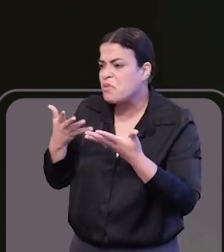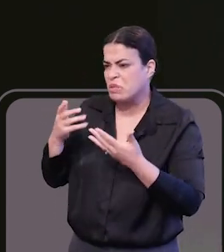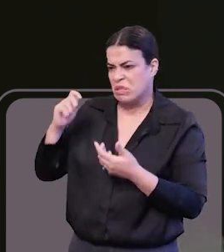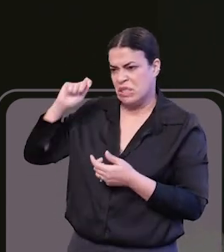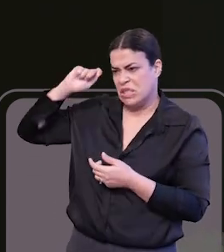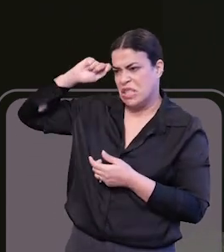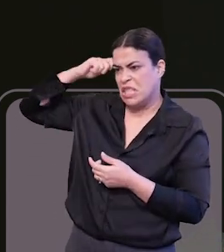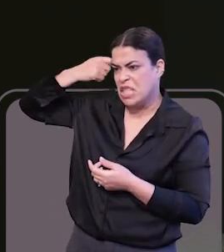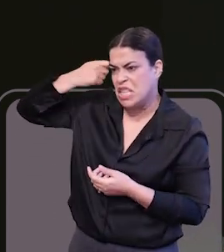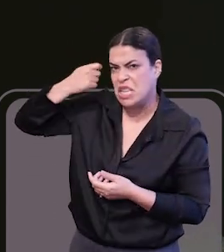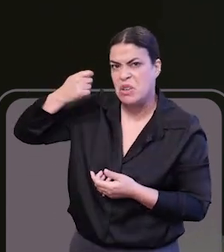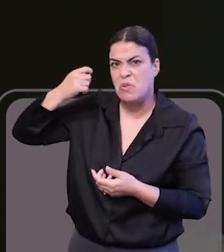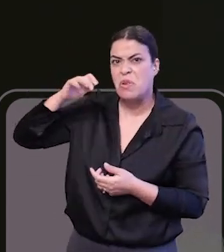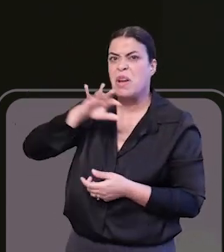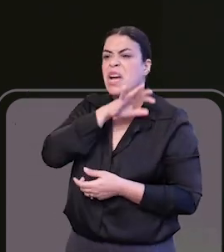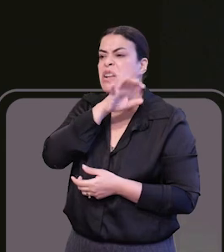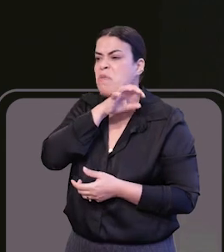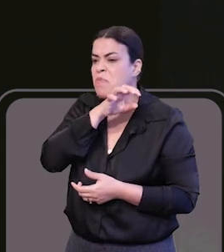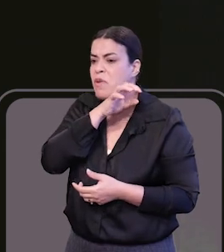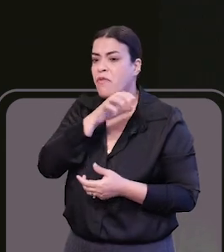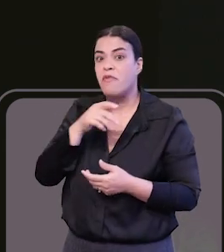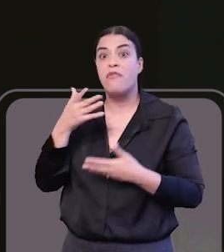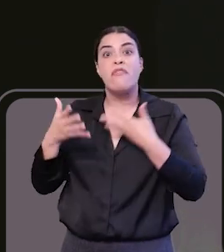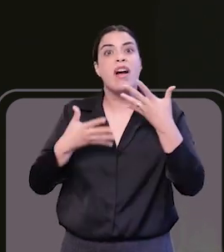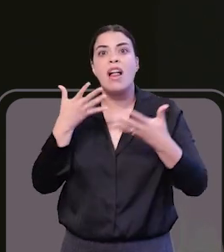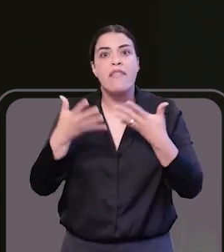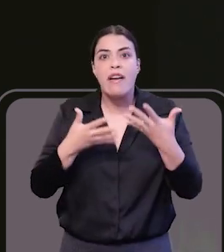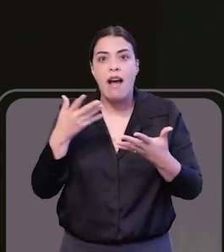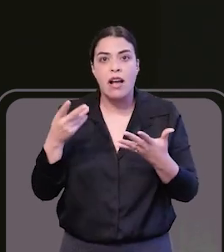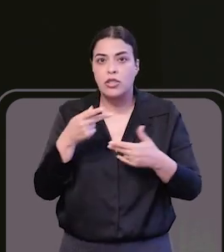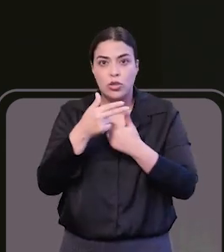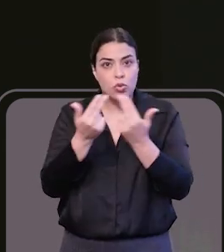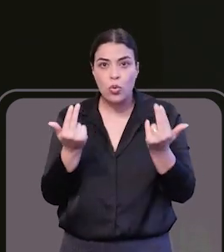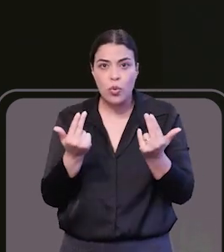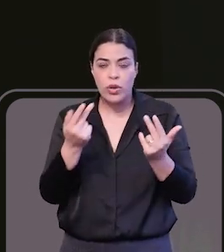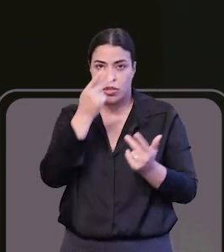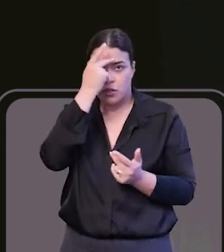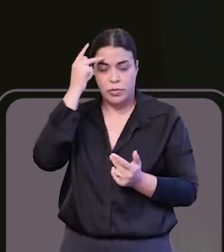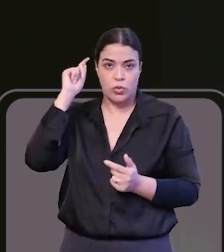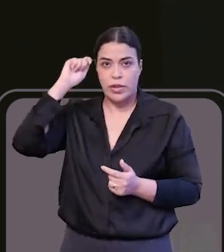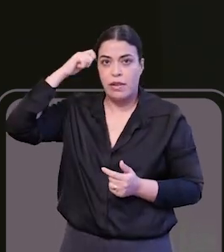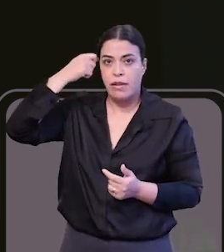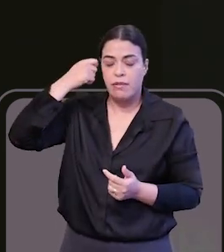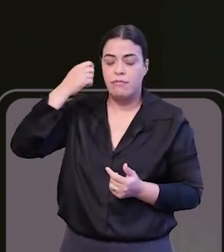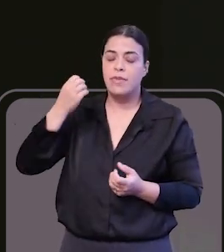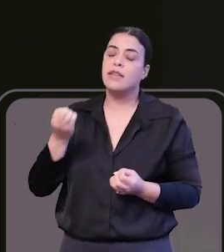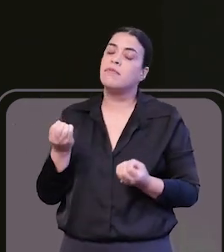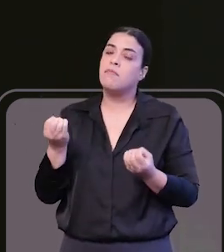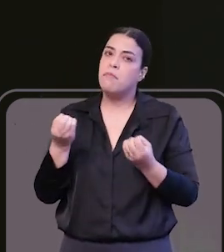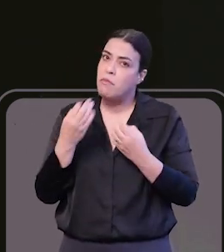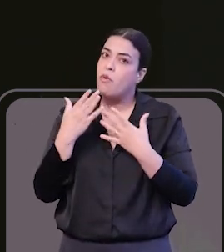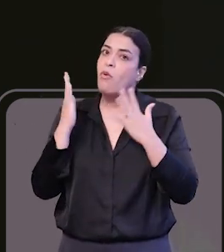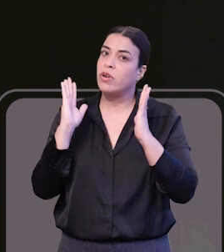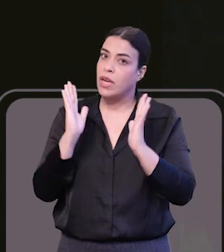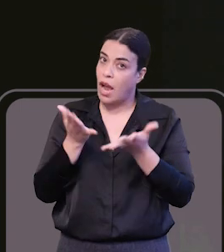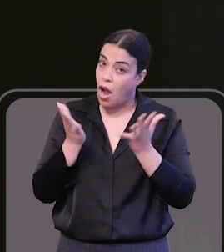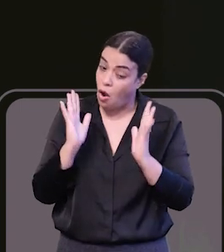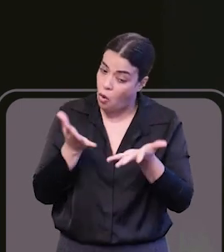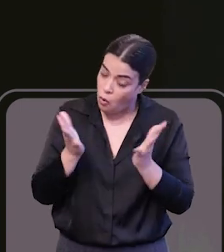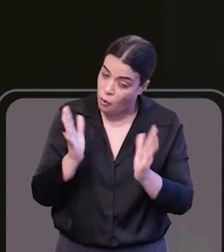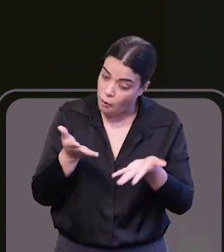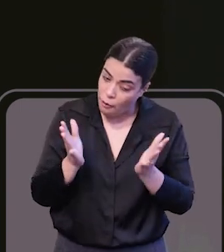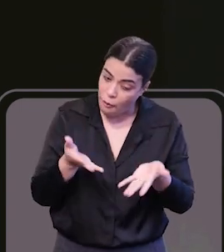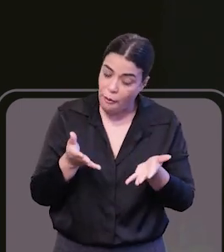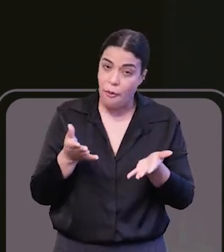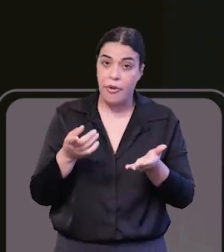dizia negro é o cão é como se referiu a essas pessoas mas tem uma coisa boa nisso